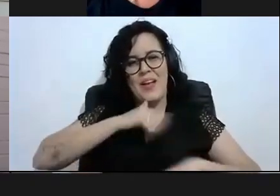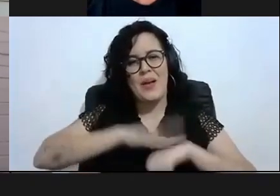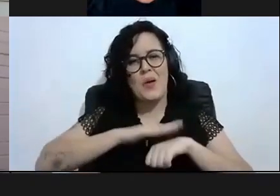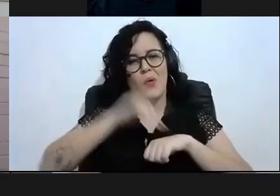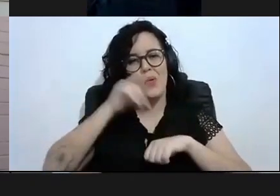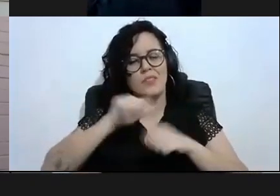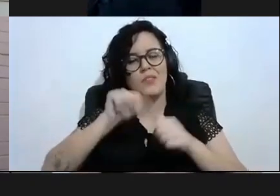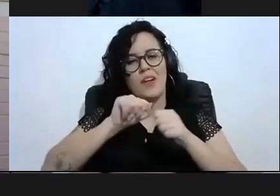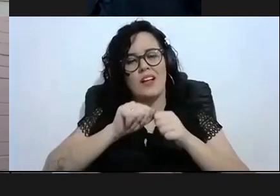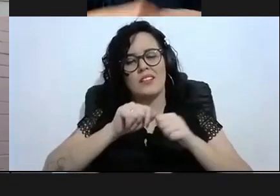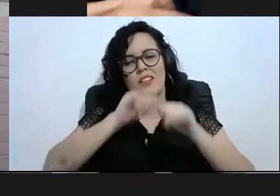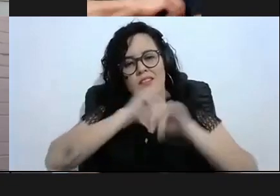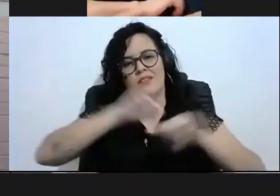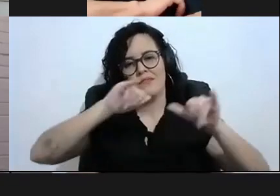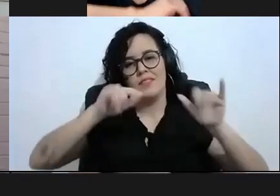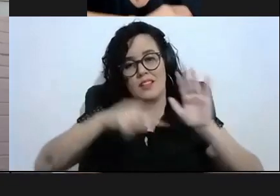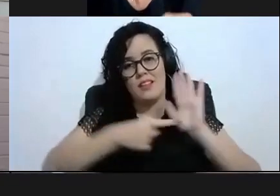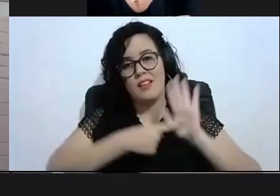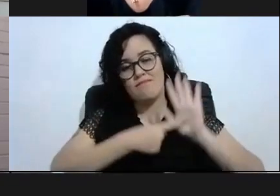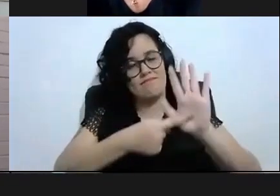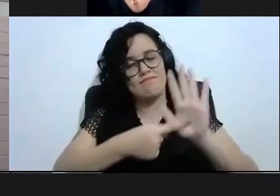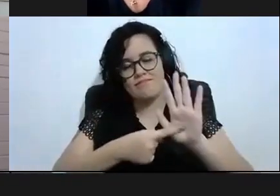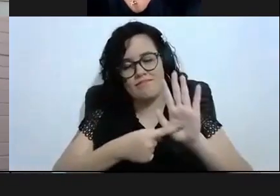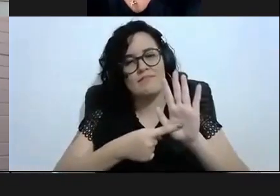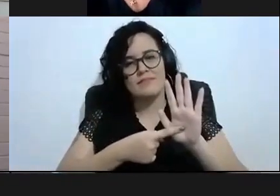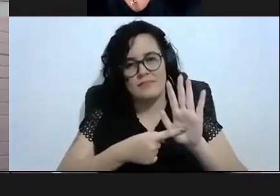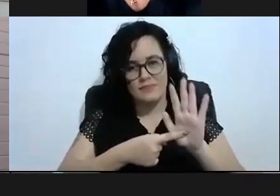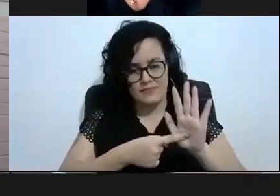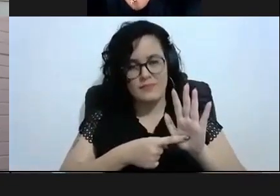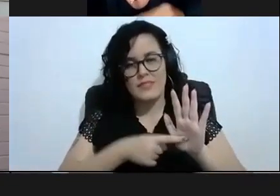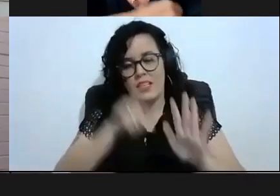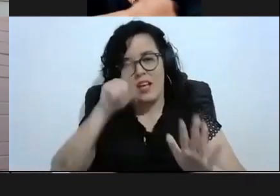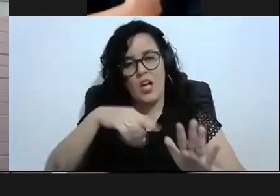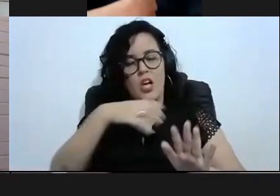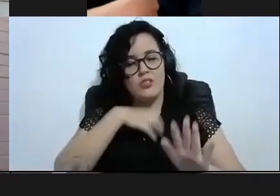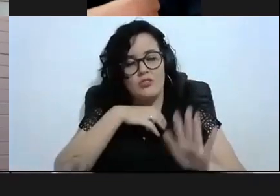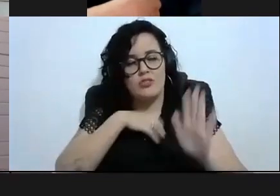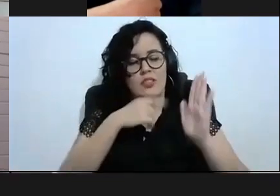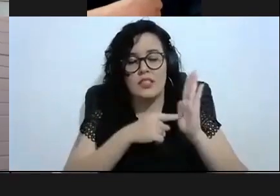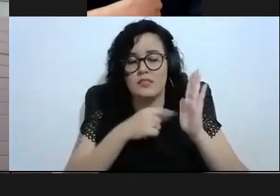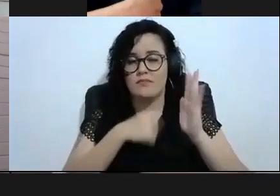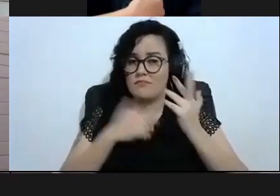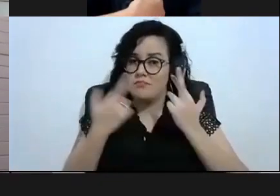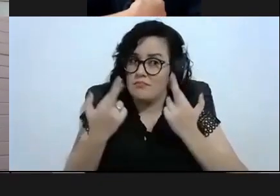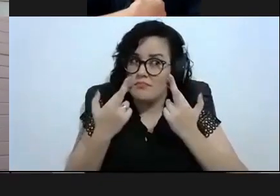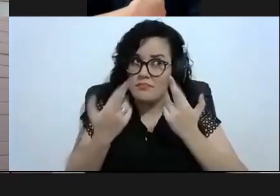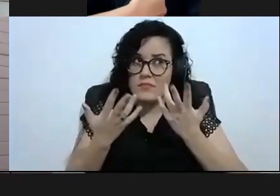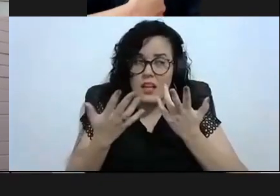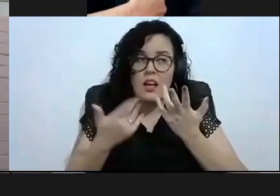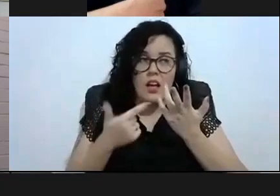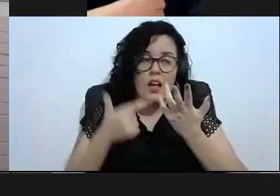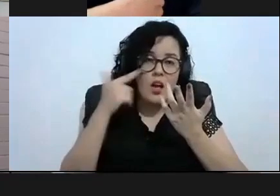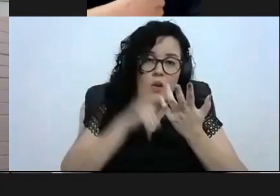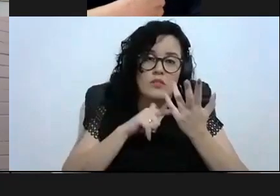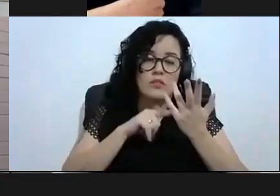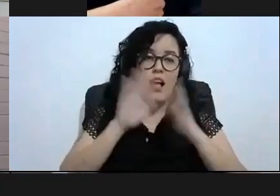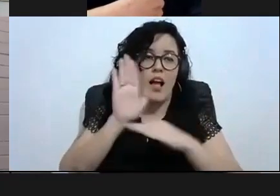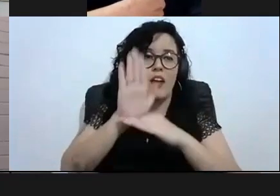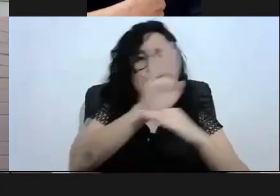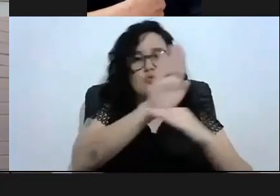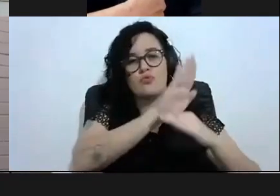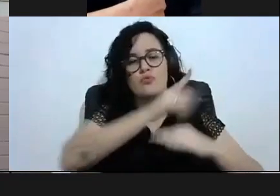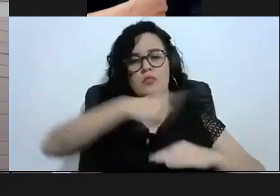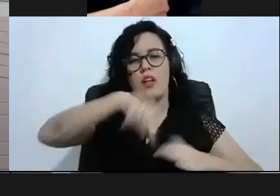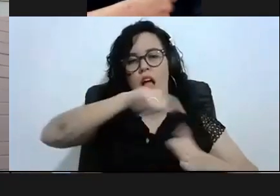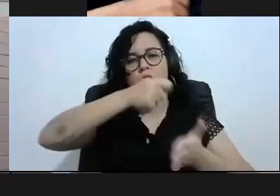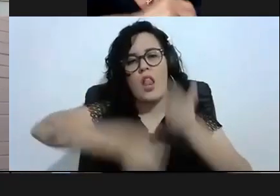dizer, acho que a nossa publicação e a nossa linha, de uma certa forma, eu espero que ela esteja contribuindo com essa luta